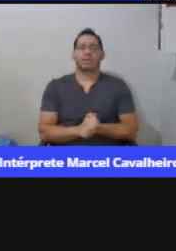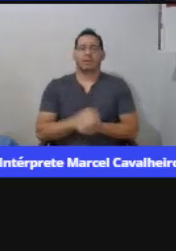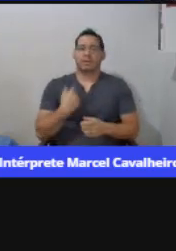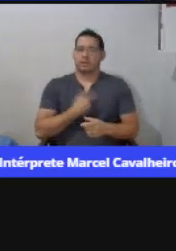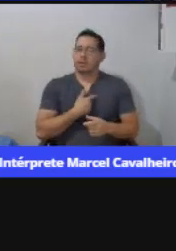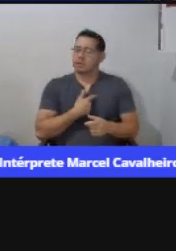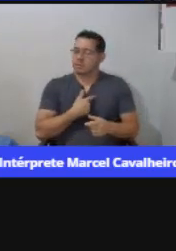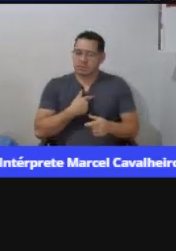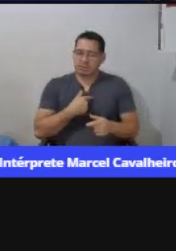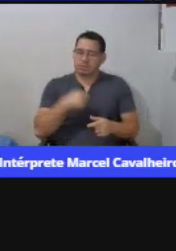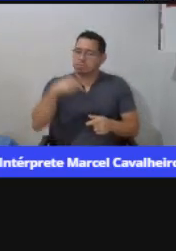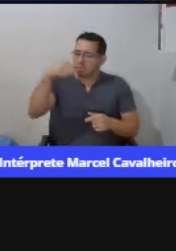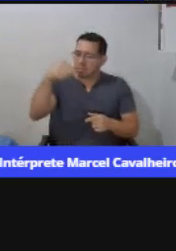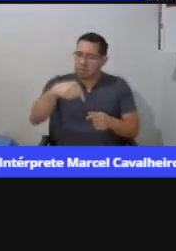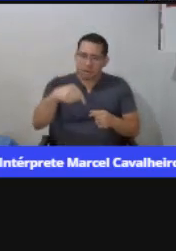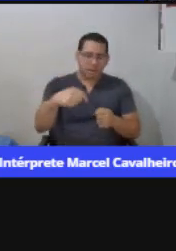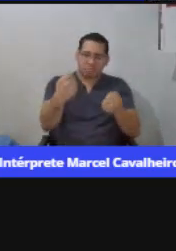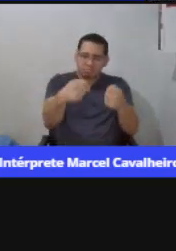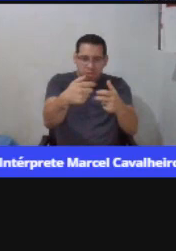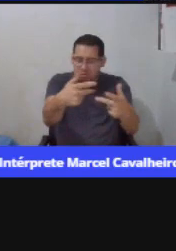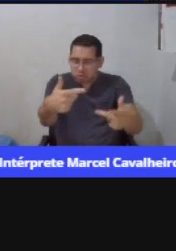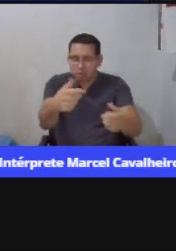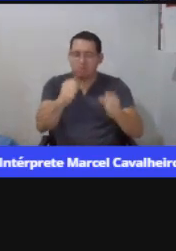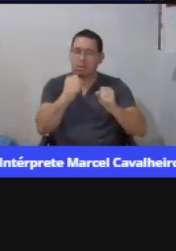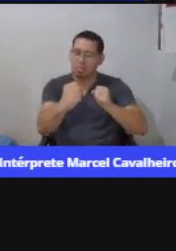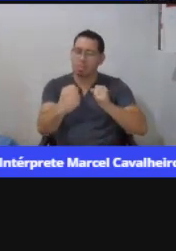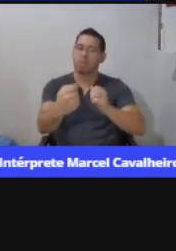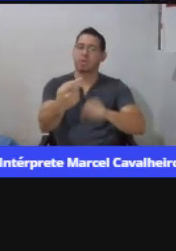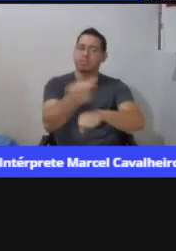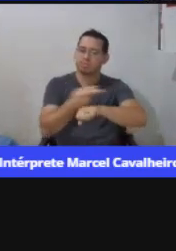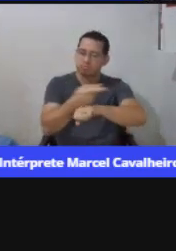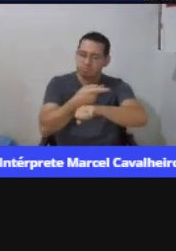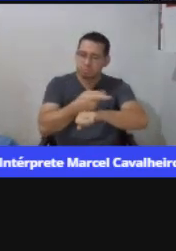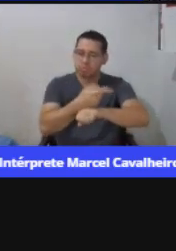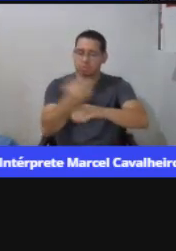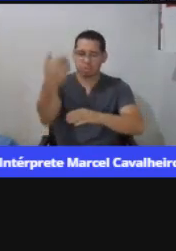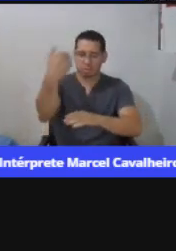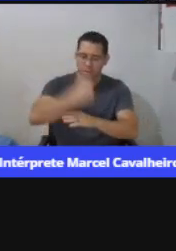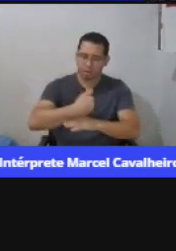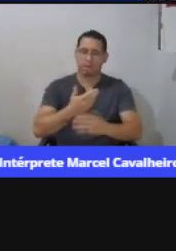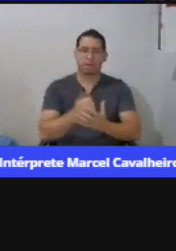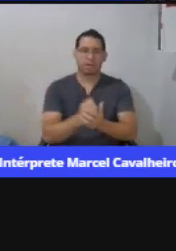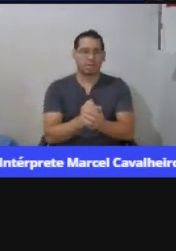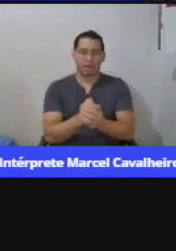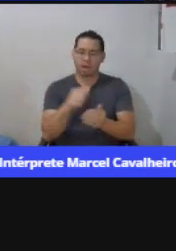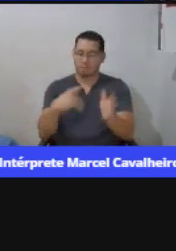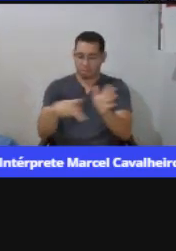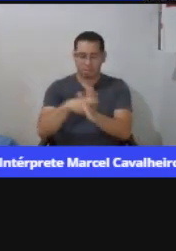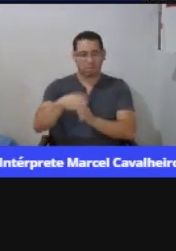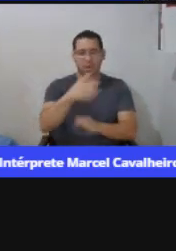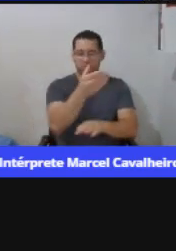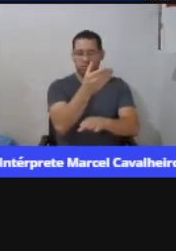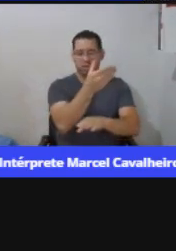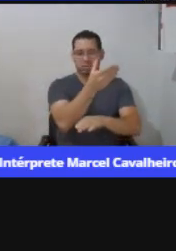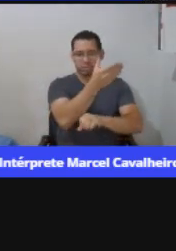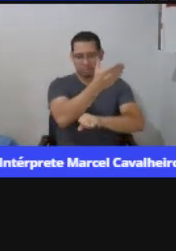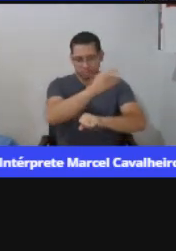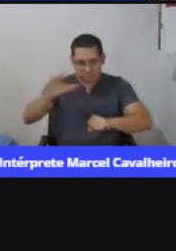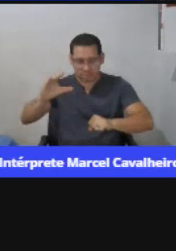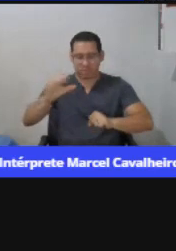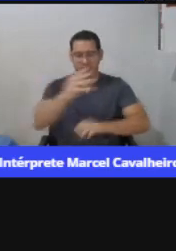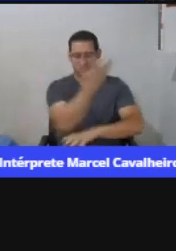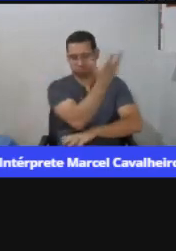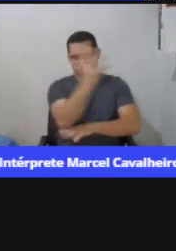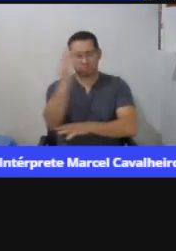disposição desde já para atender todas as demandas que dizem respeito às ciências da natureza, do 1º ao 5º ano,